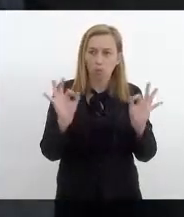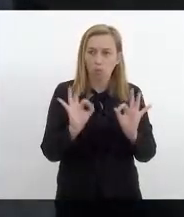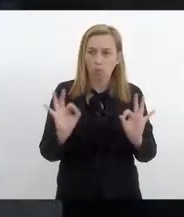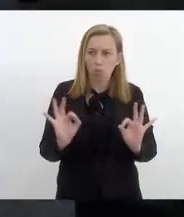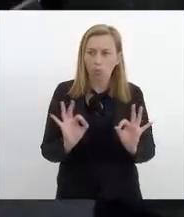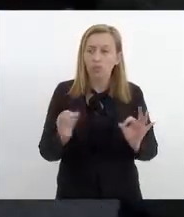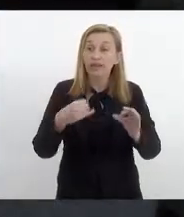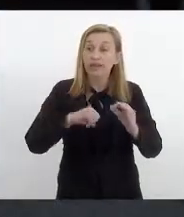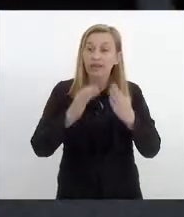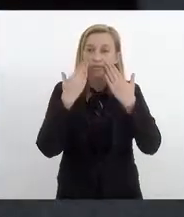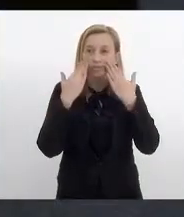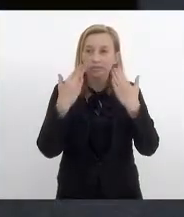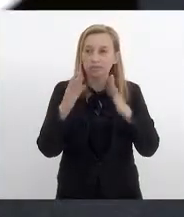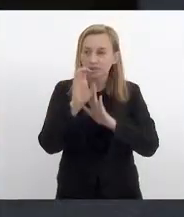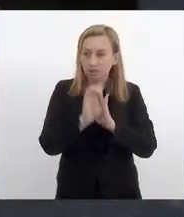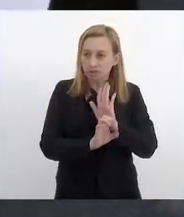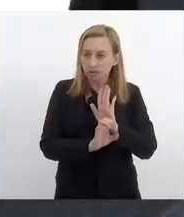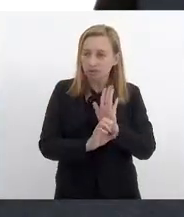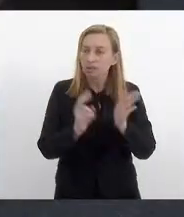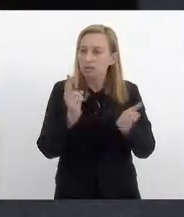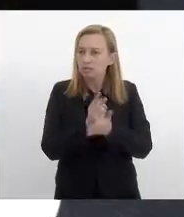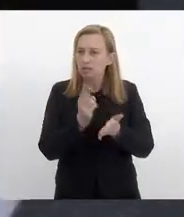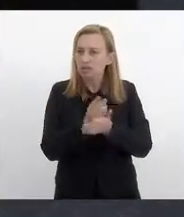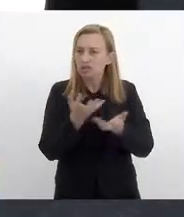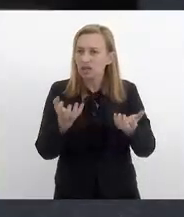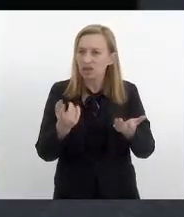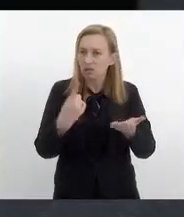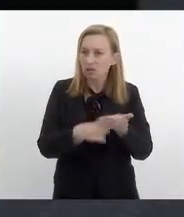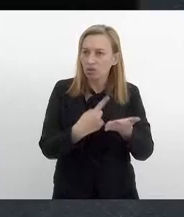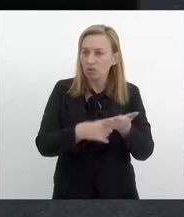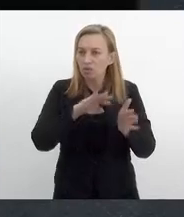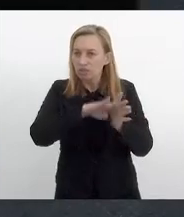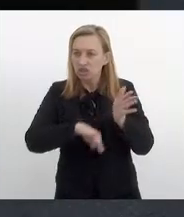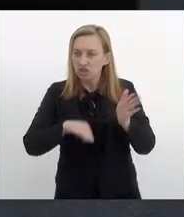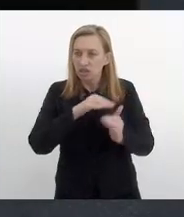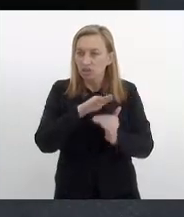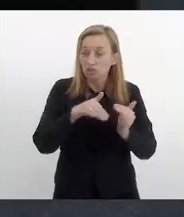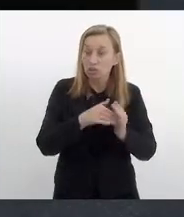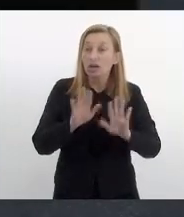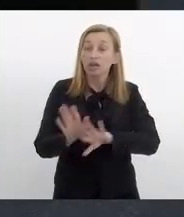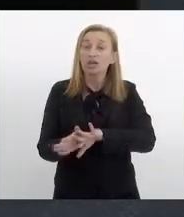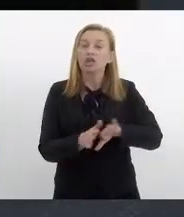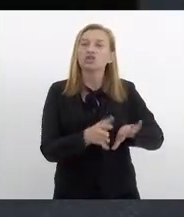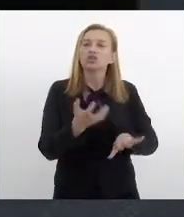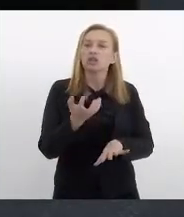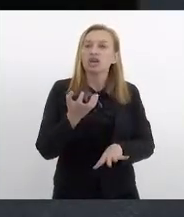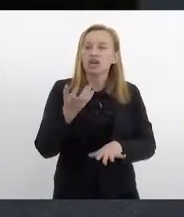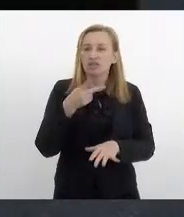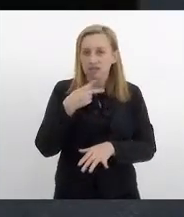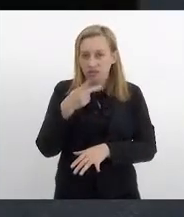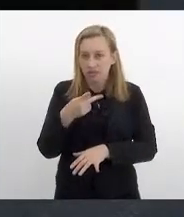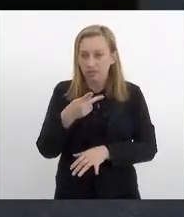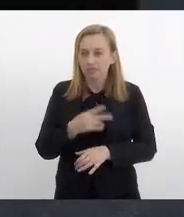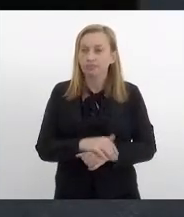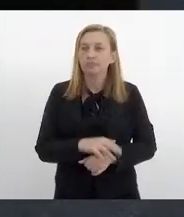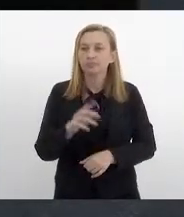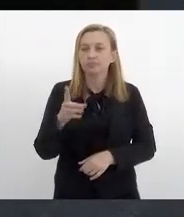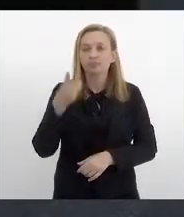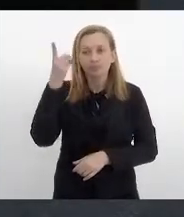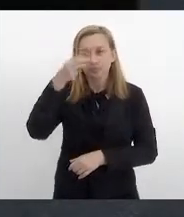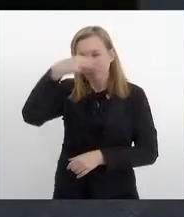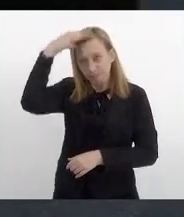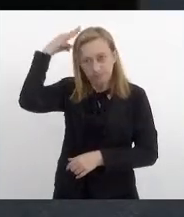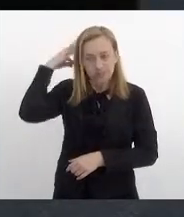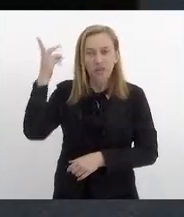se apresentássemos emendas, embora estejamos tentando construir um acordo para retirar todas, só quero comunicar o seguinte, Márcio, que